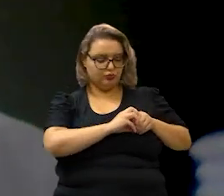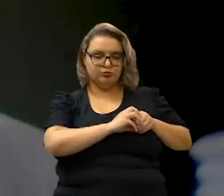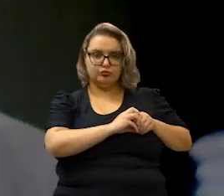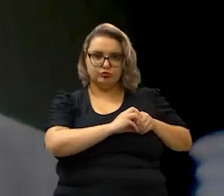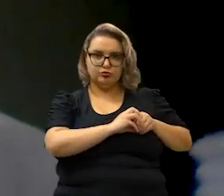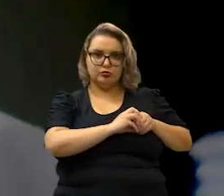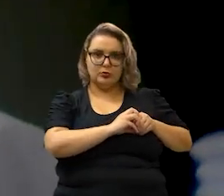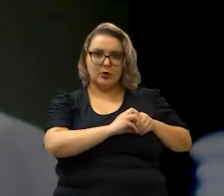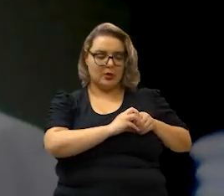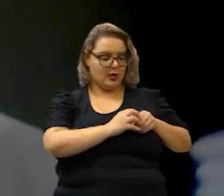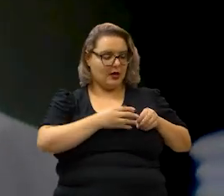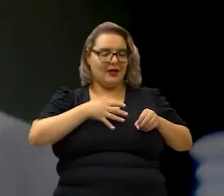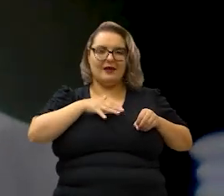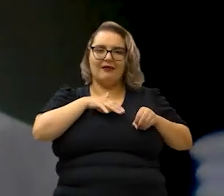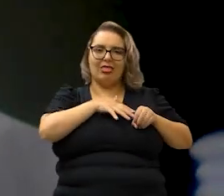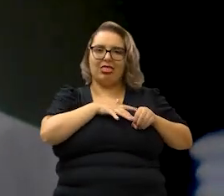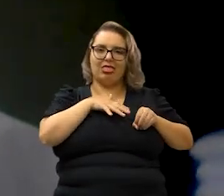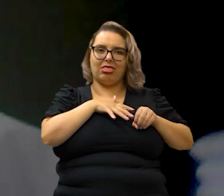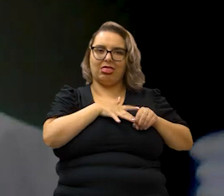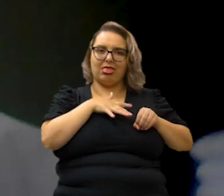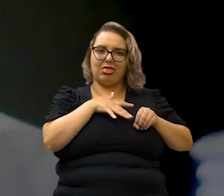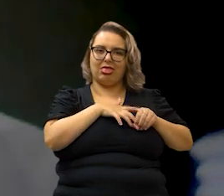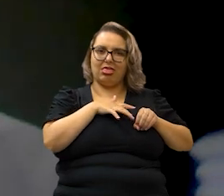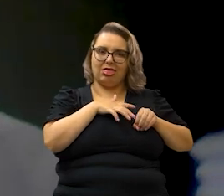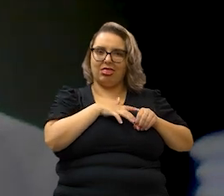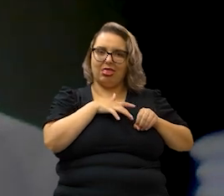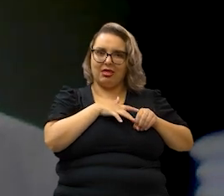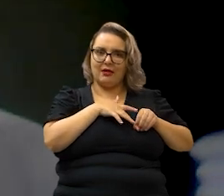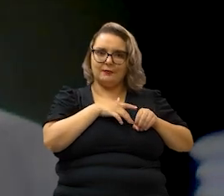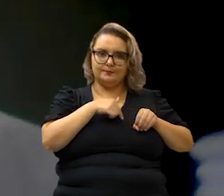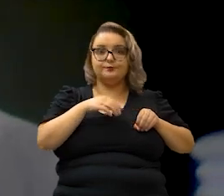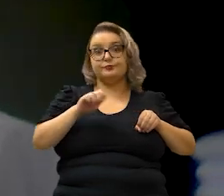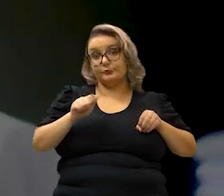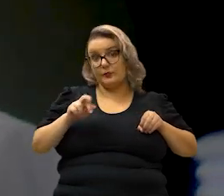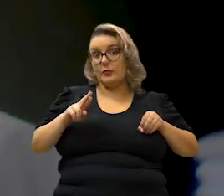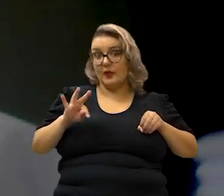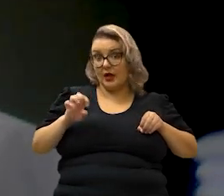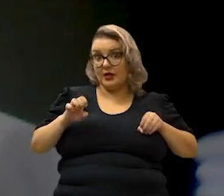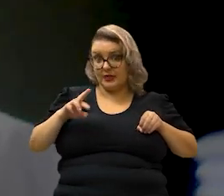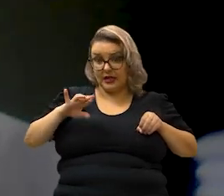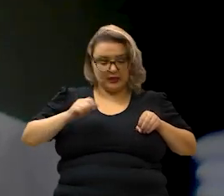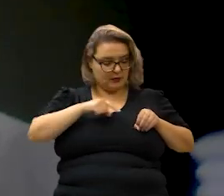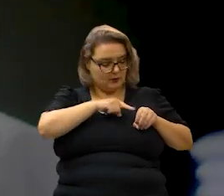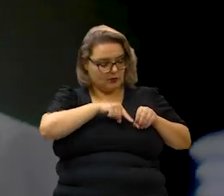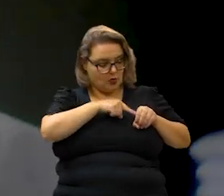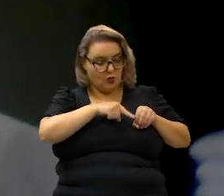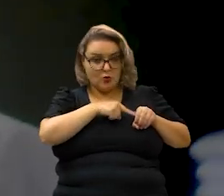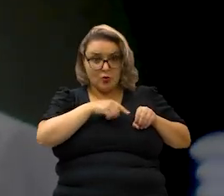placa faz uma obstrução completa da artéria. Esta